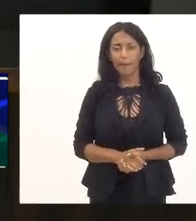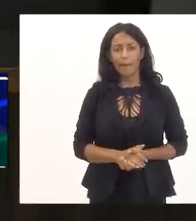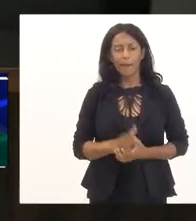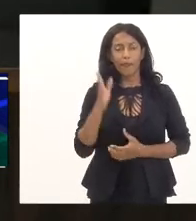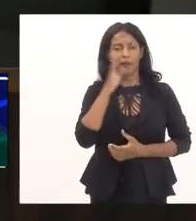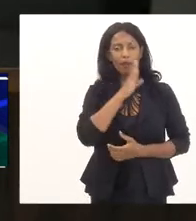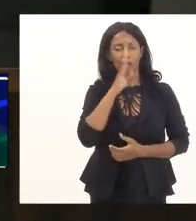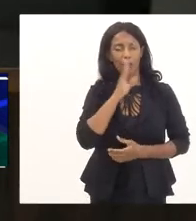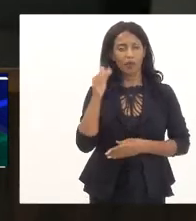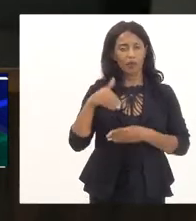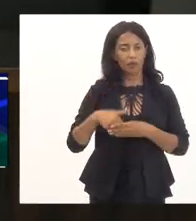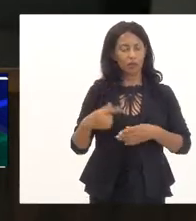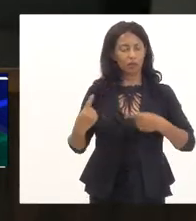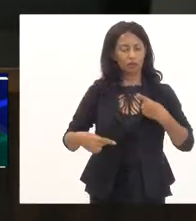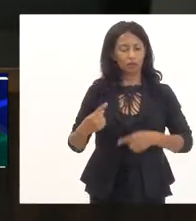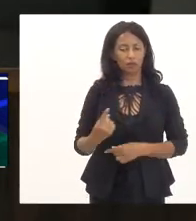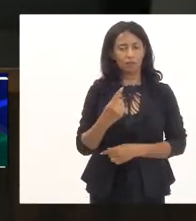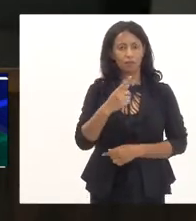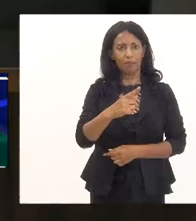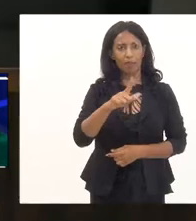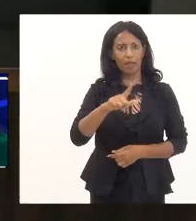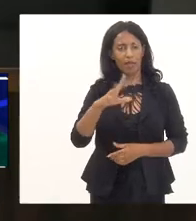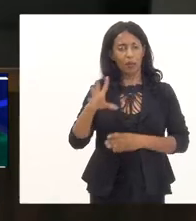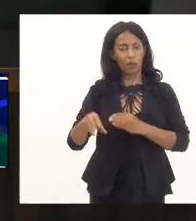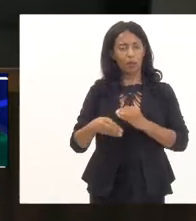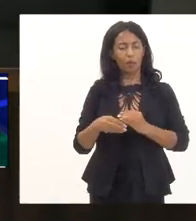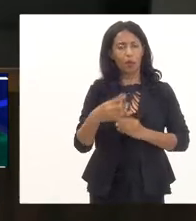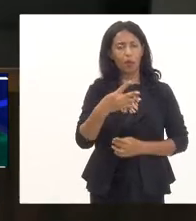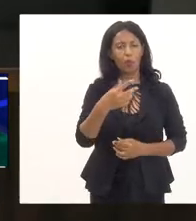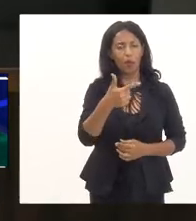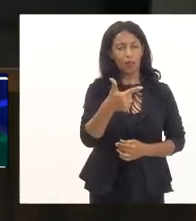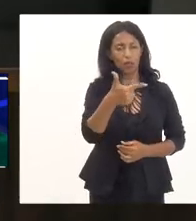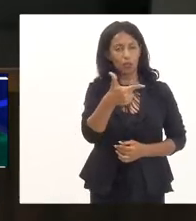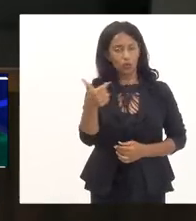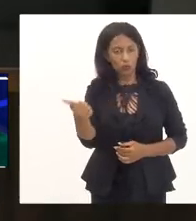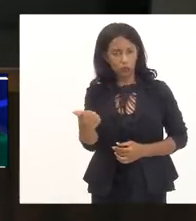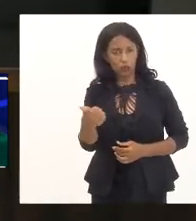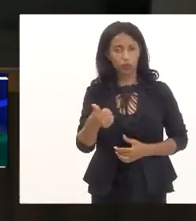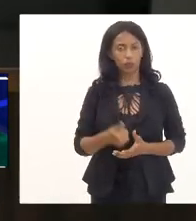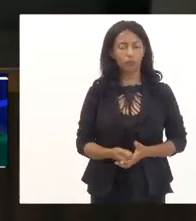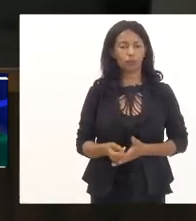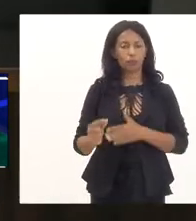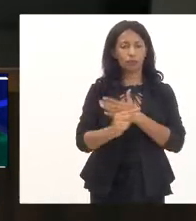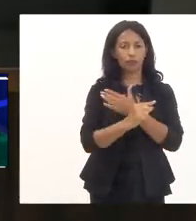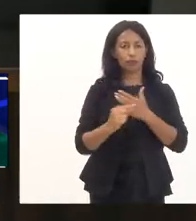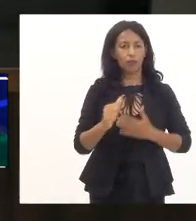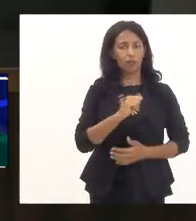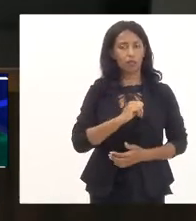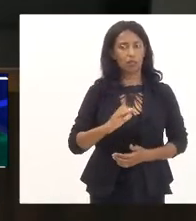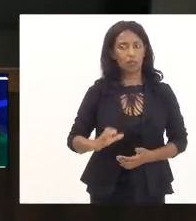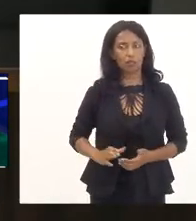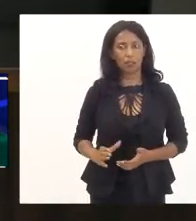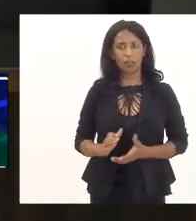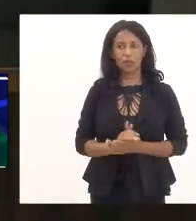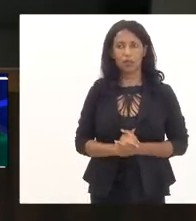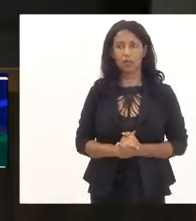regime de urgência, em votação, em discussão única, projeto de lei complementar 42/2021, de autoria do deputado André Siciliano,